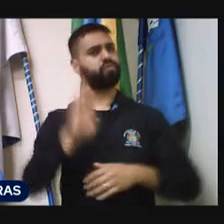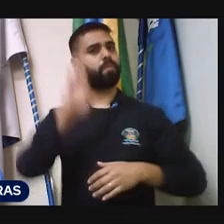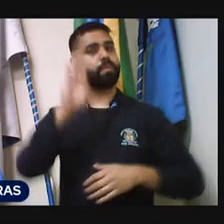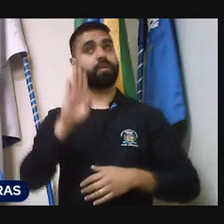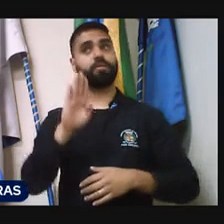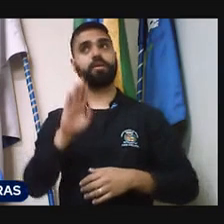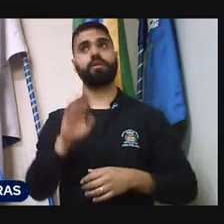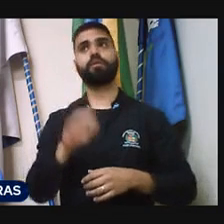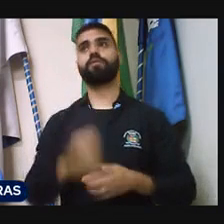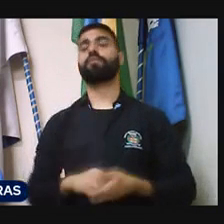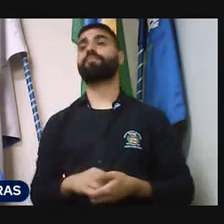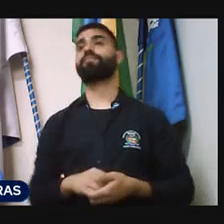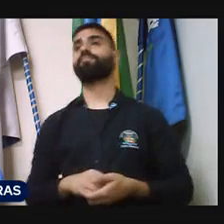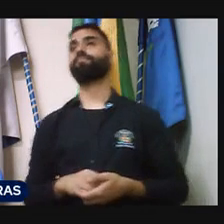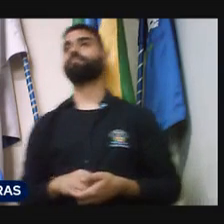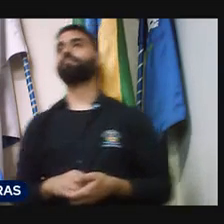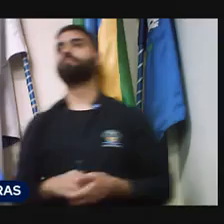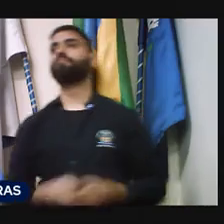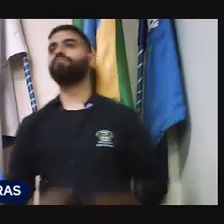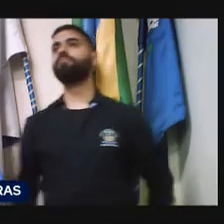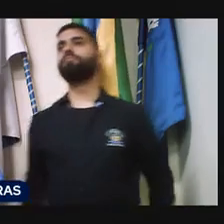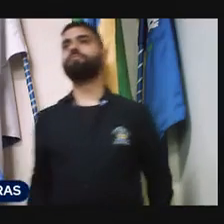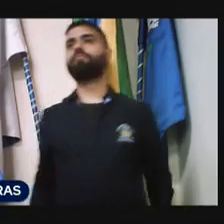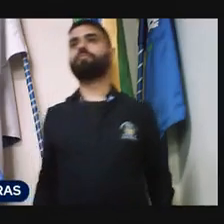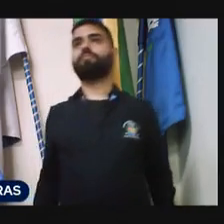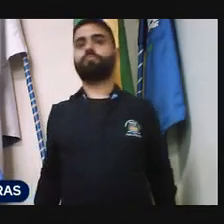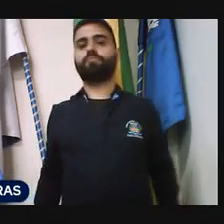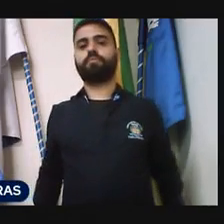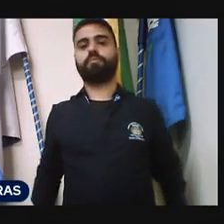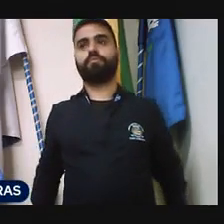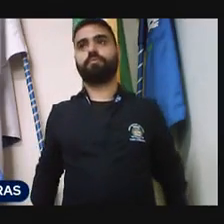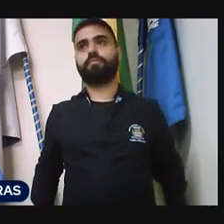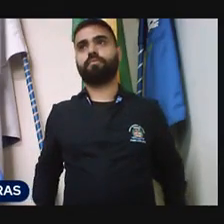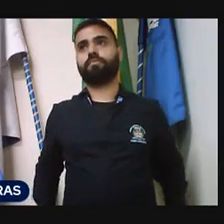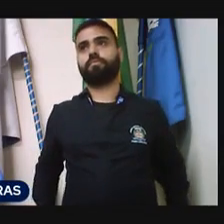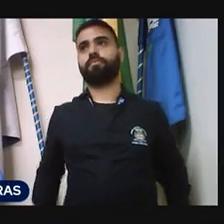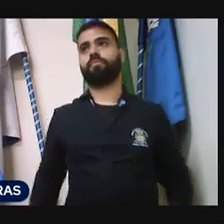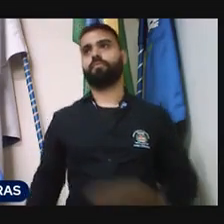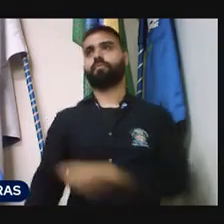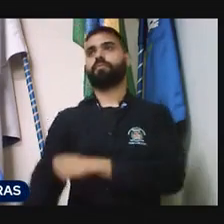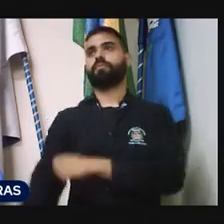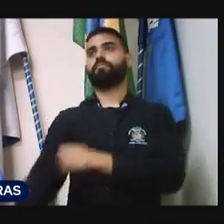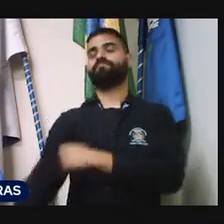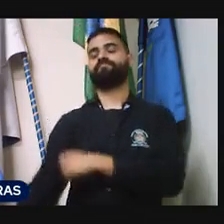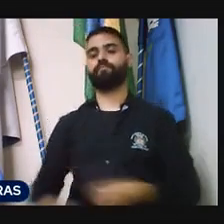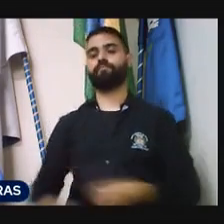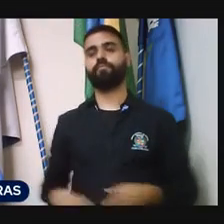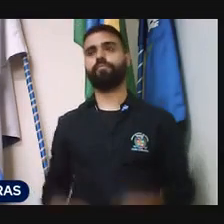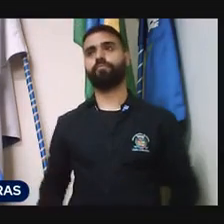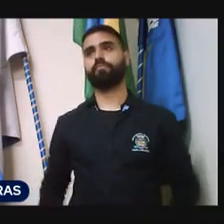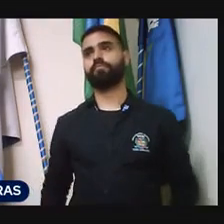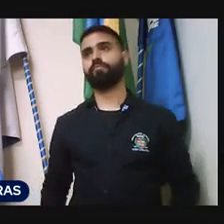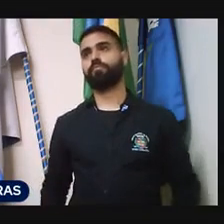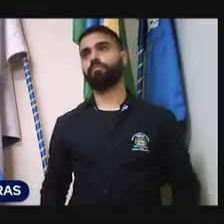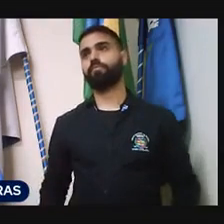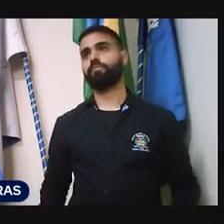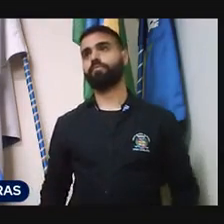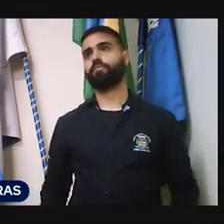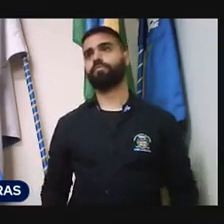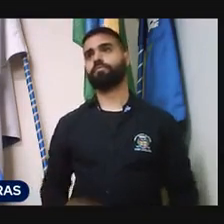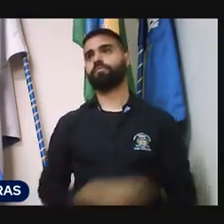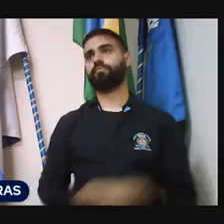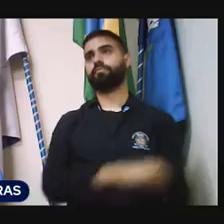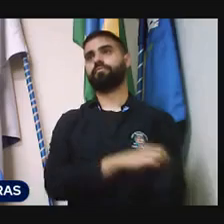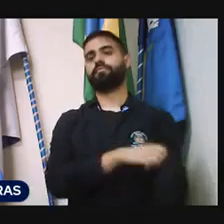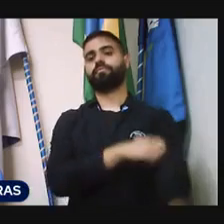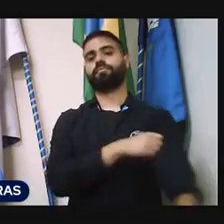e possa fazer suas considerações finais Muito obrigado presidente E na verdade